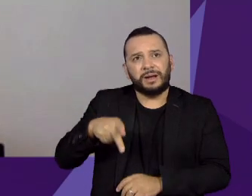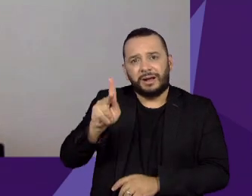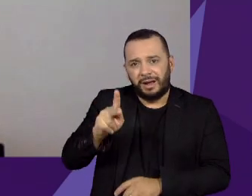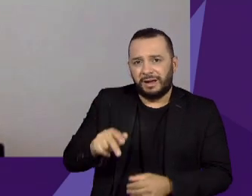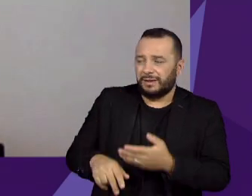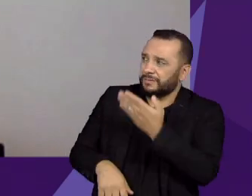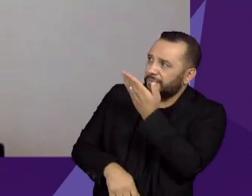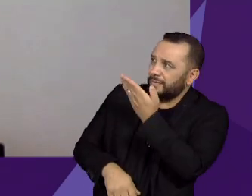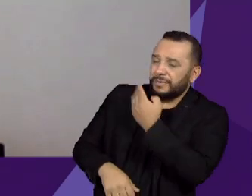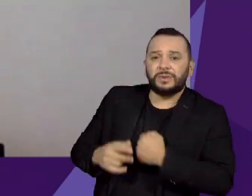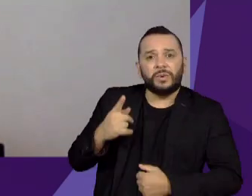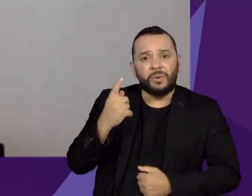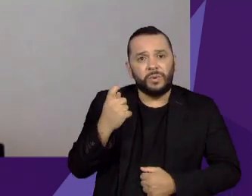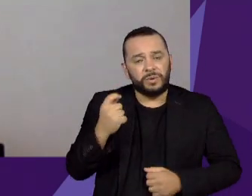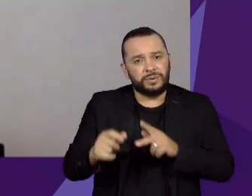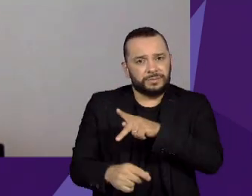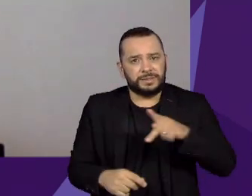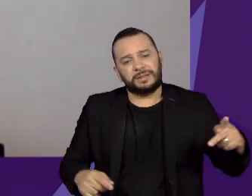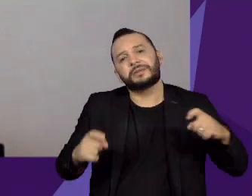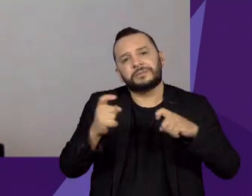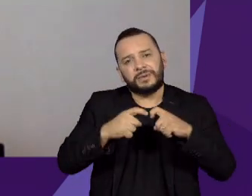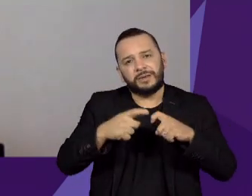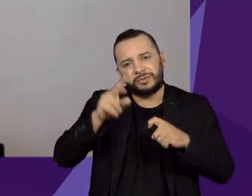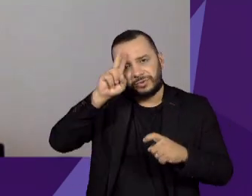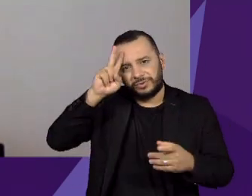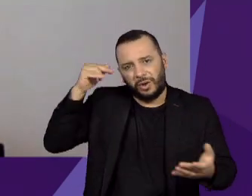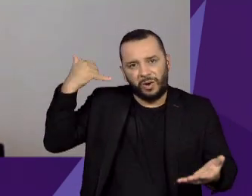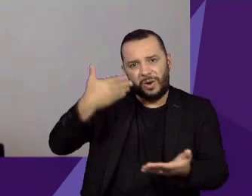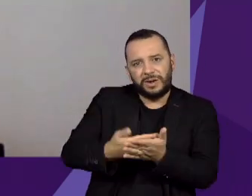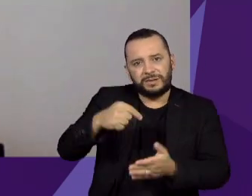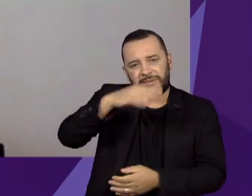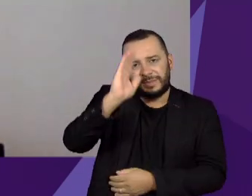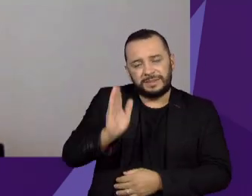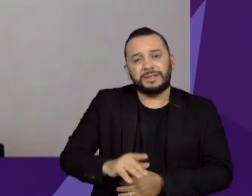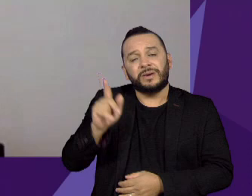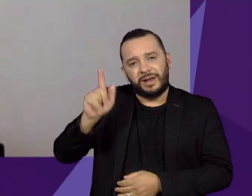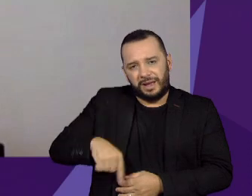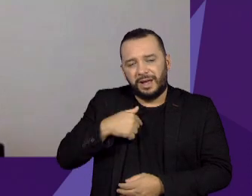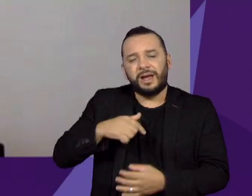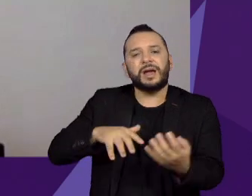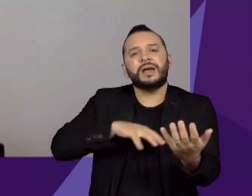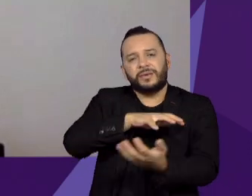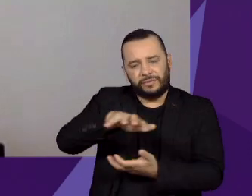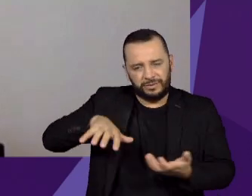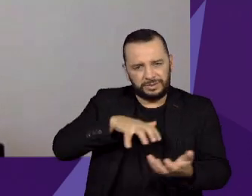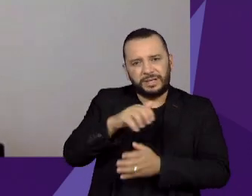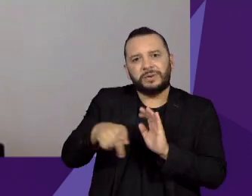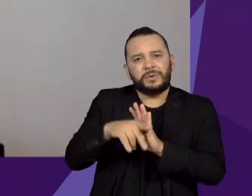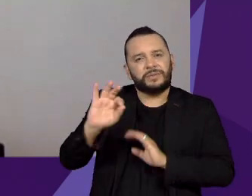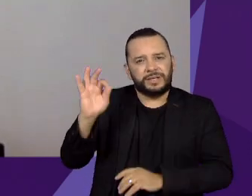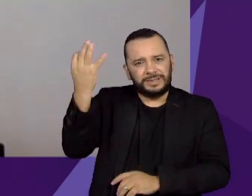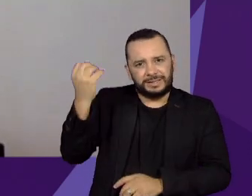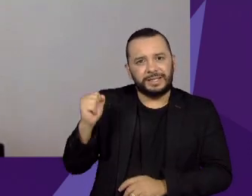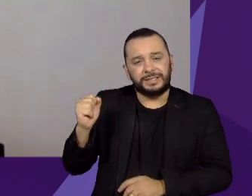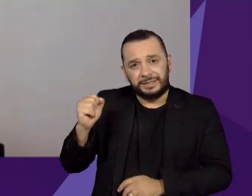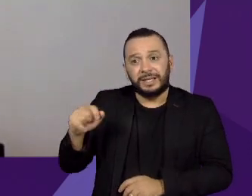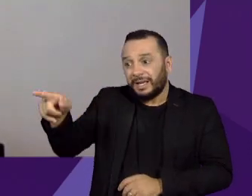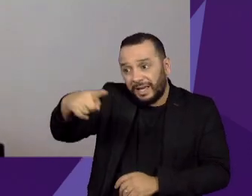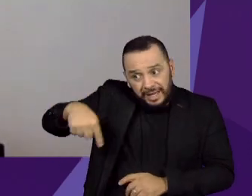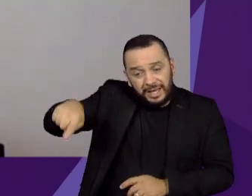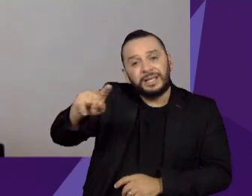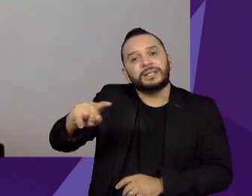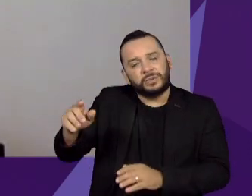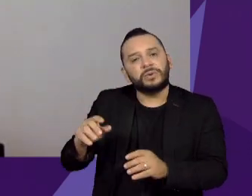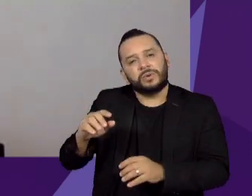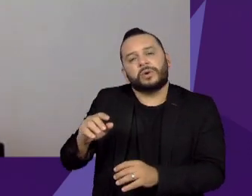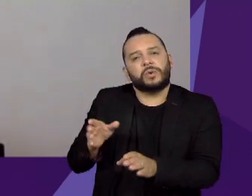presidente médico da história do Brasil, que falou, olha, isso vem da Revolução Francesa, vamos colocar esse pessoal para julgar e para